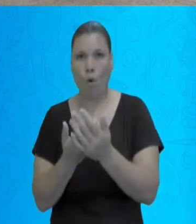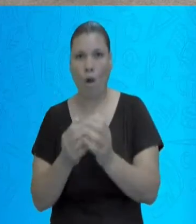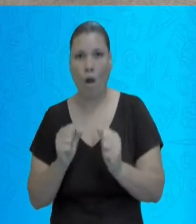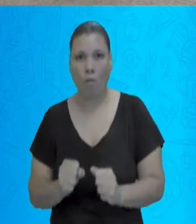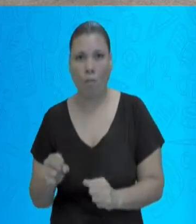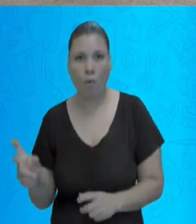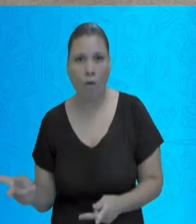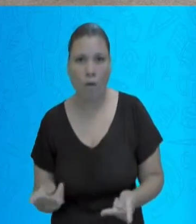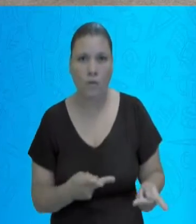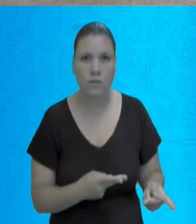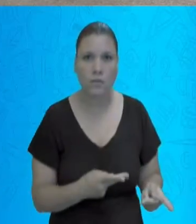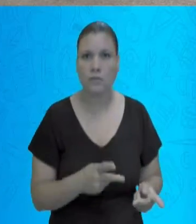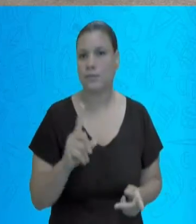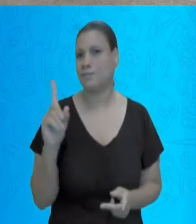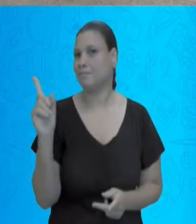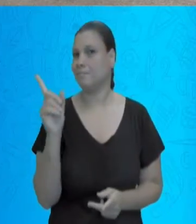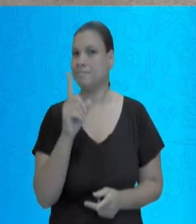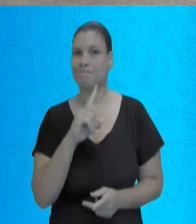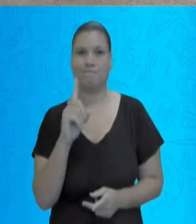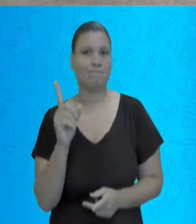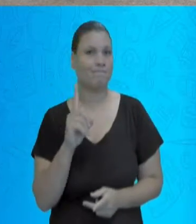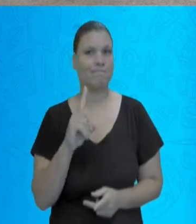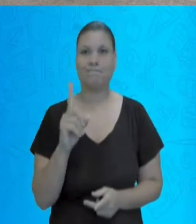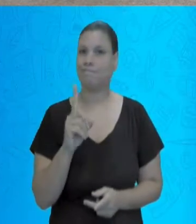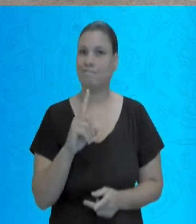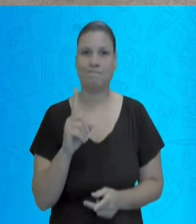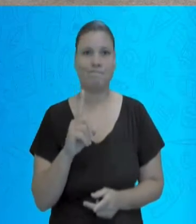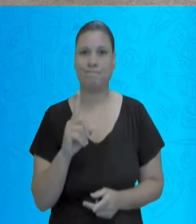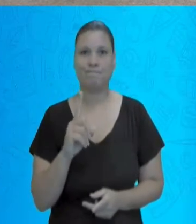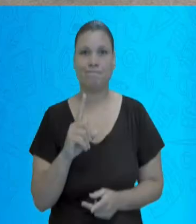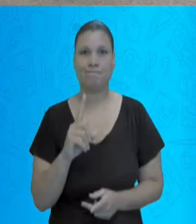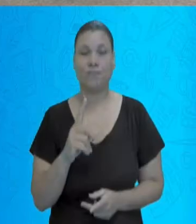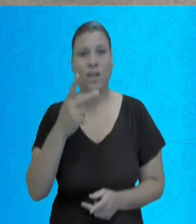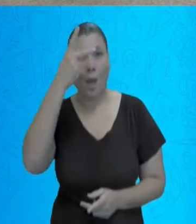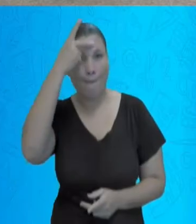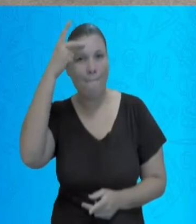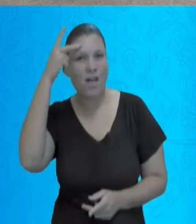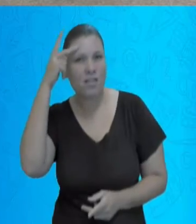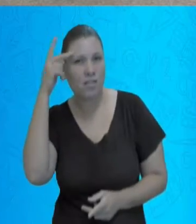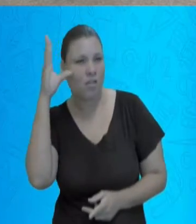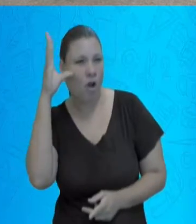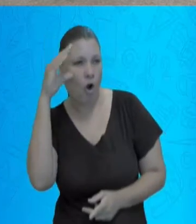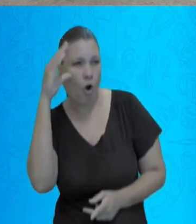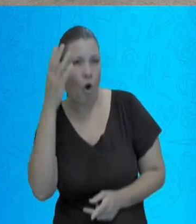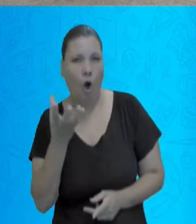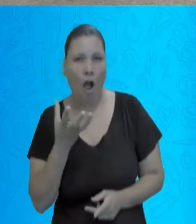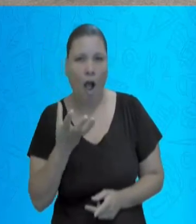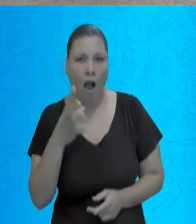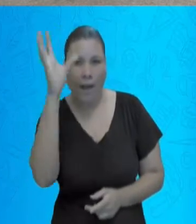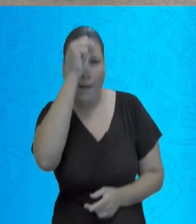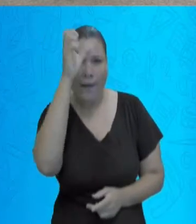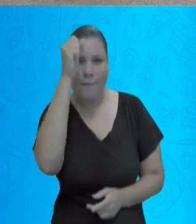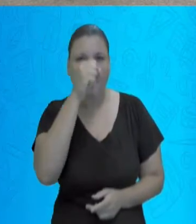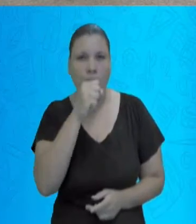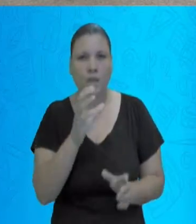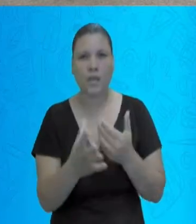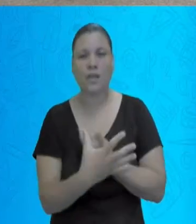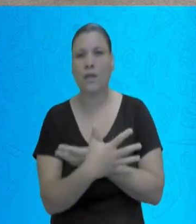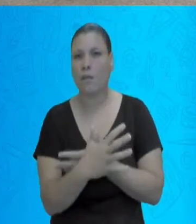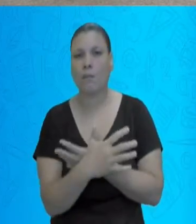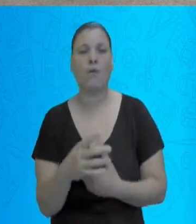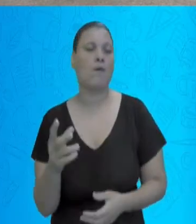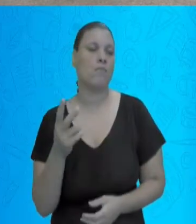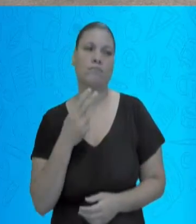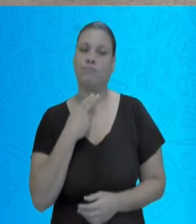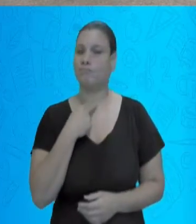visitar. Ou de pessoas que gostavam de conhecer um pouco mais sobre aquela coleção, não participava, não entrava,